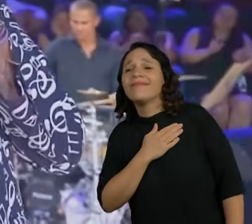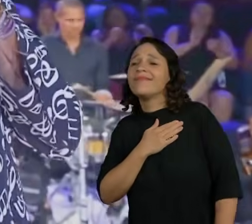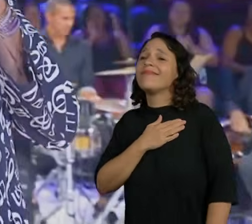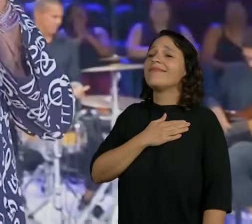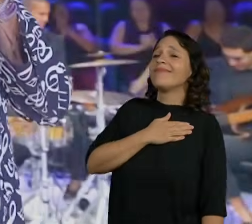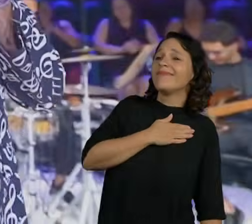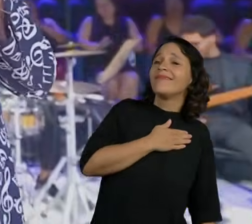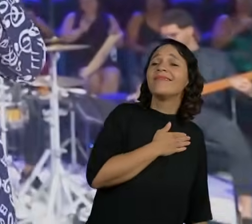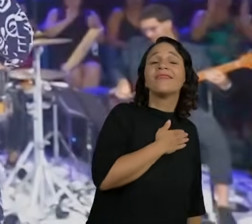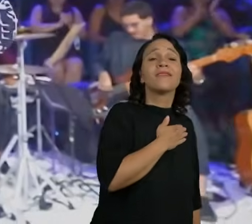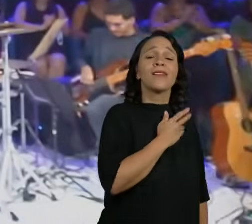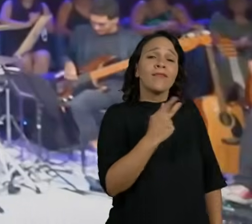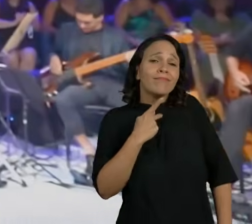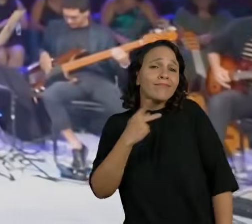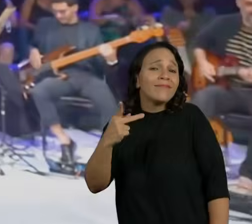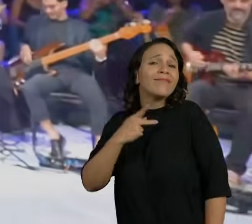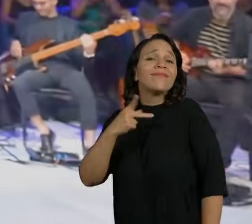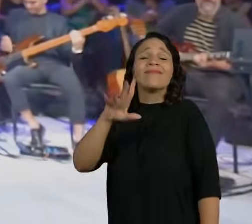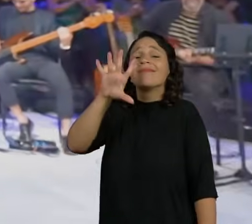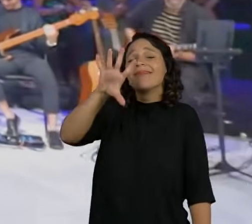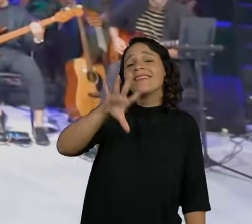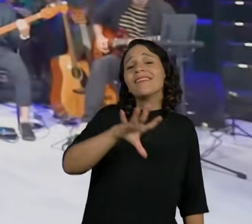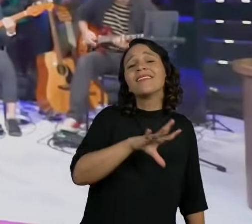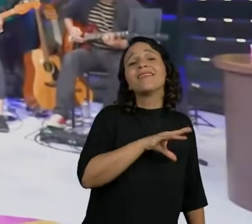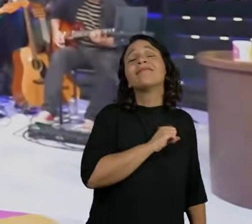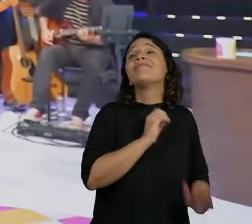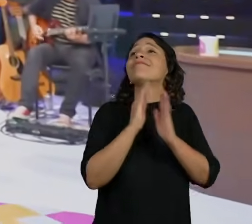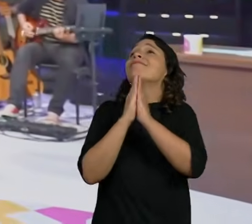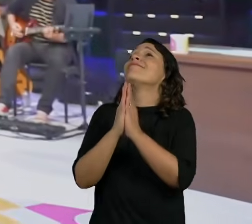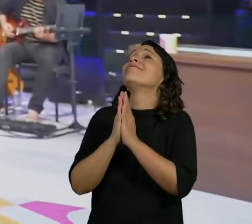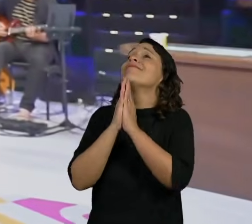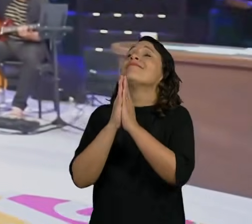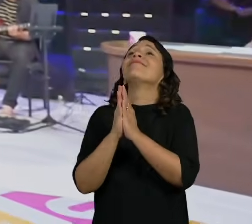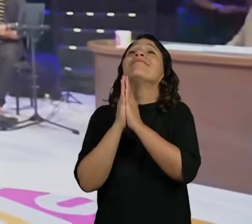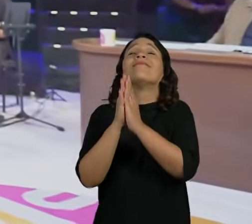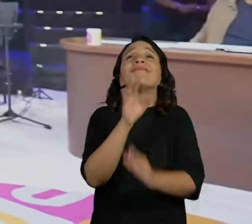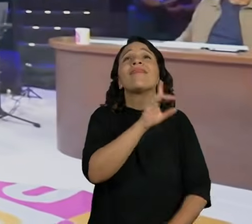For our love, for love God.